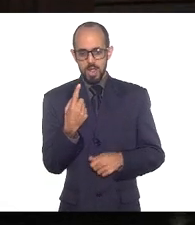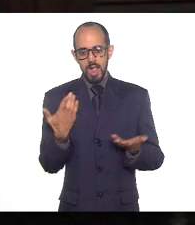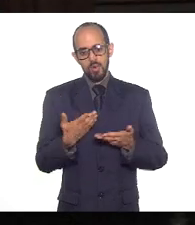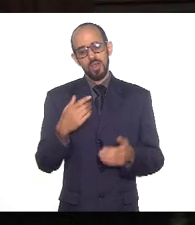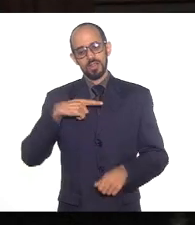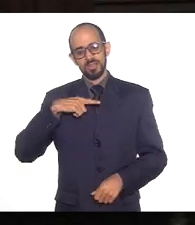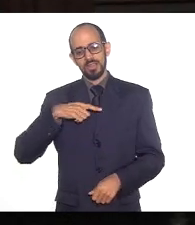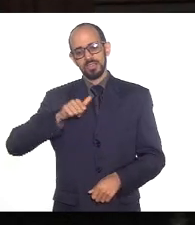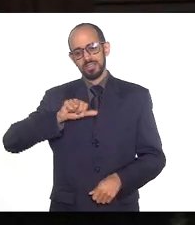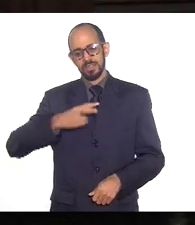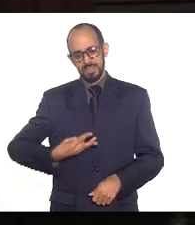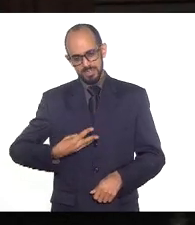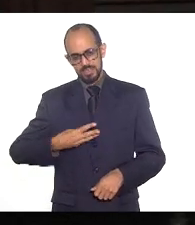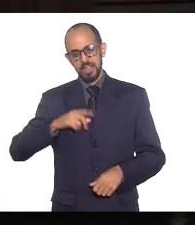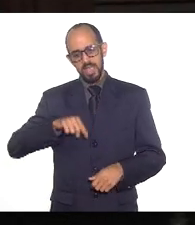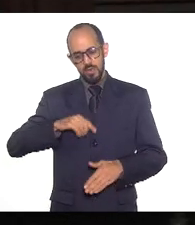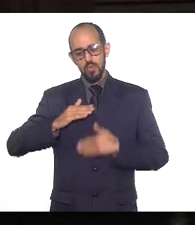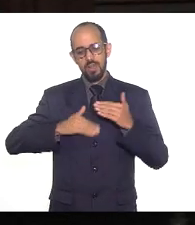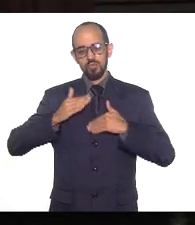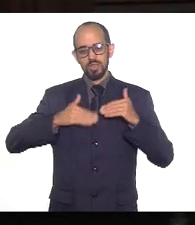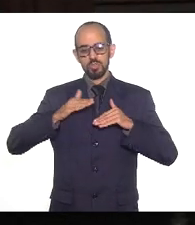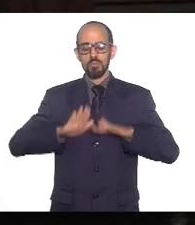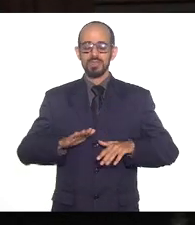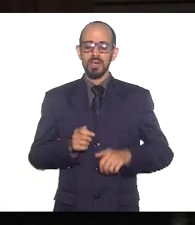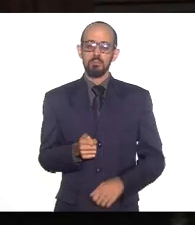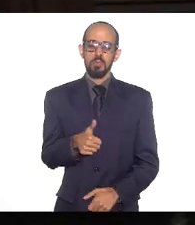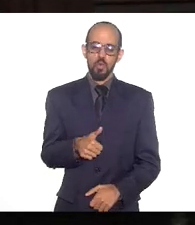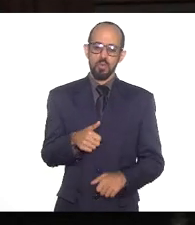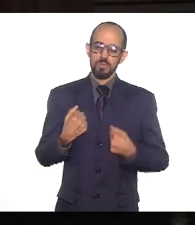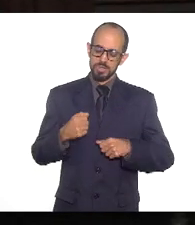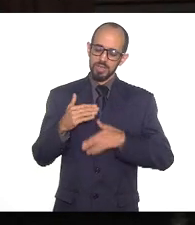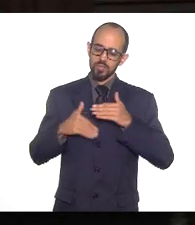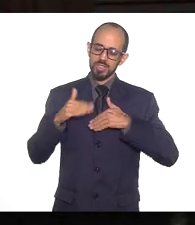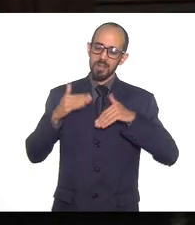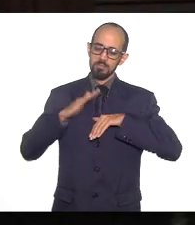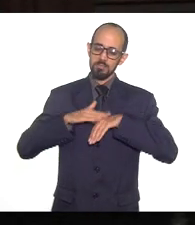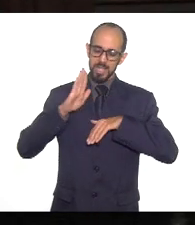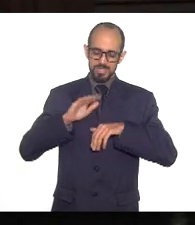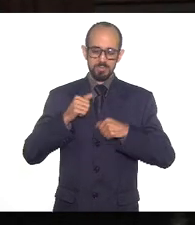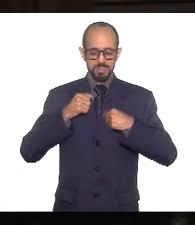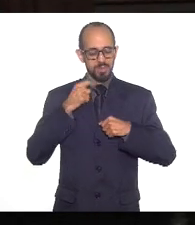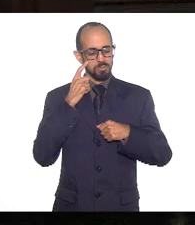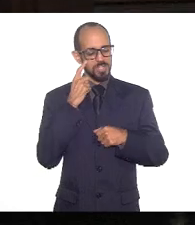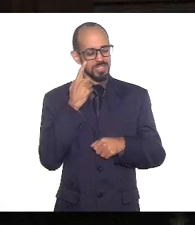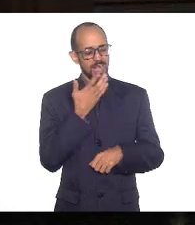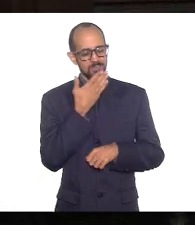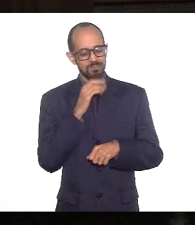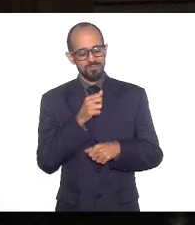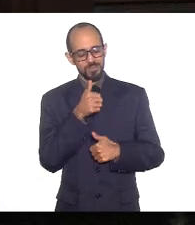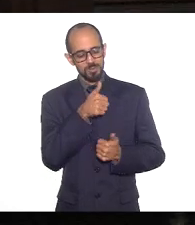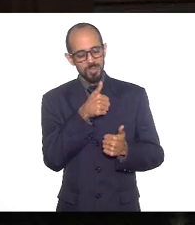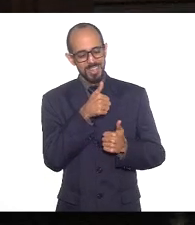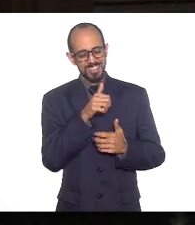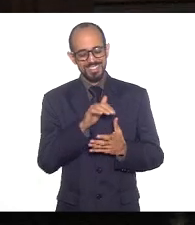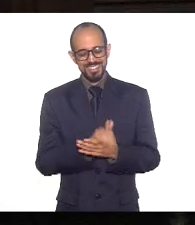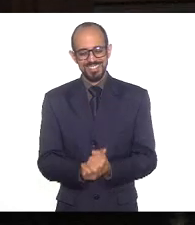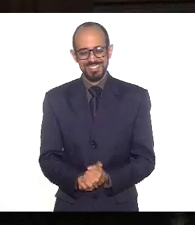13 então é um avanço mas ainda pequeno faz tempo que avançar mais vamos pensar nisso tá